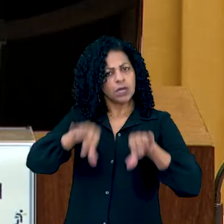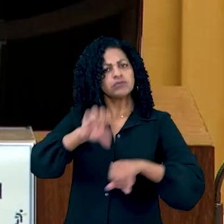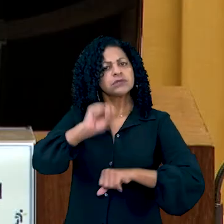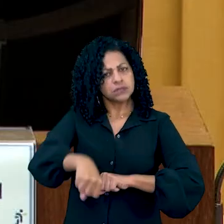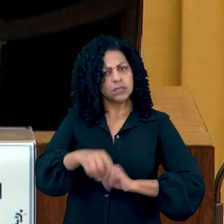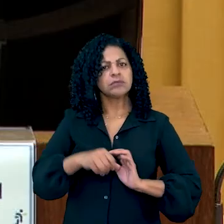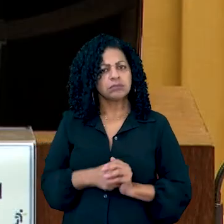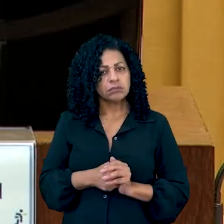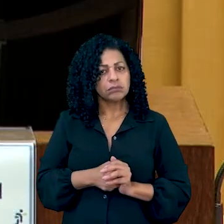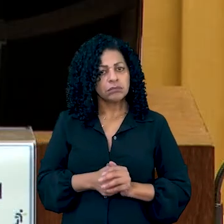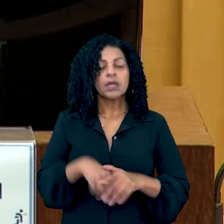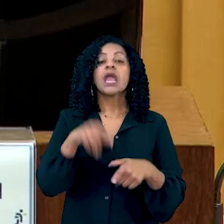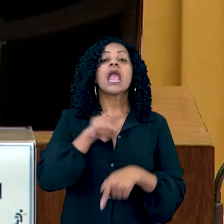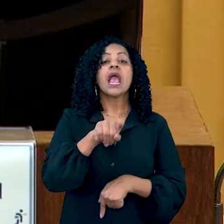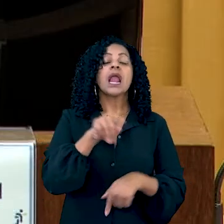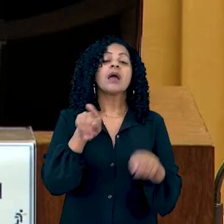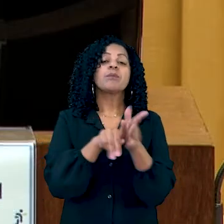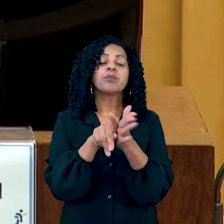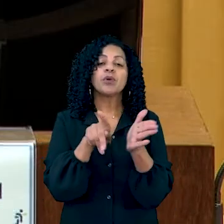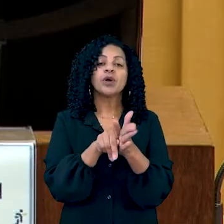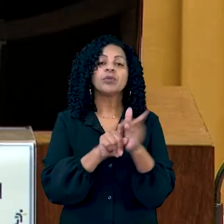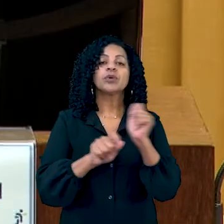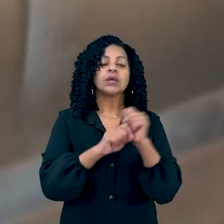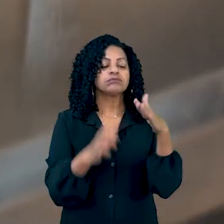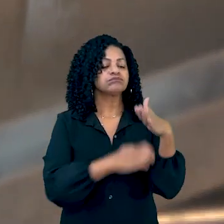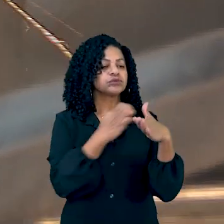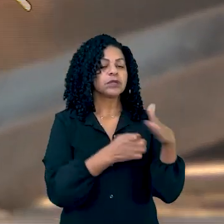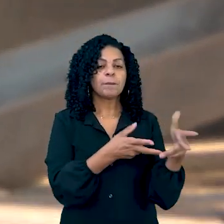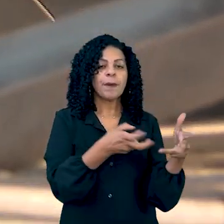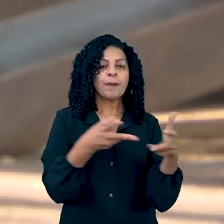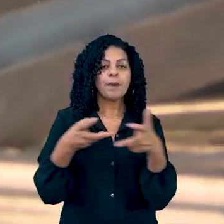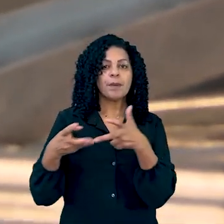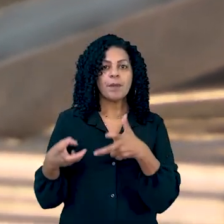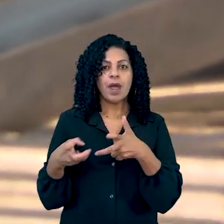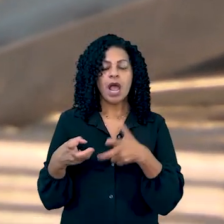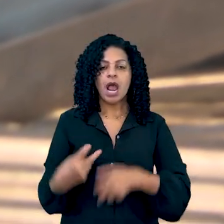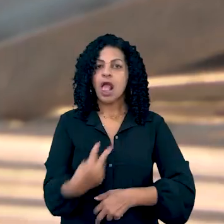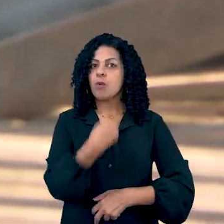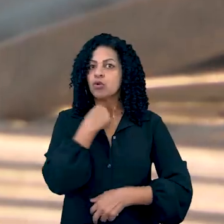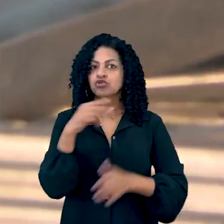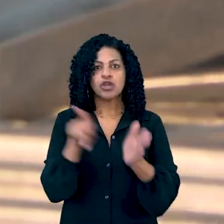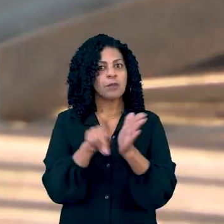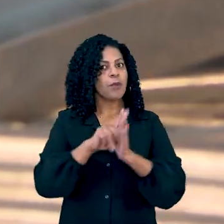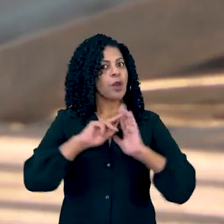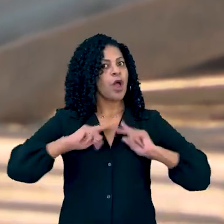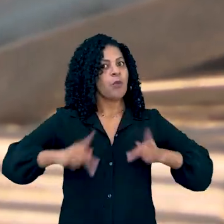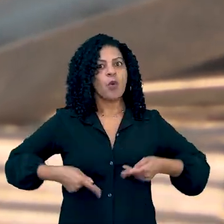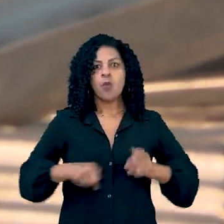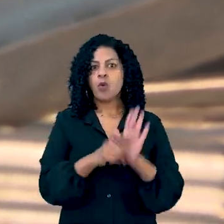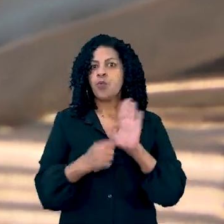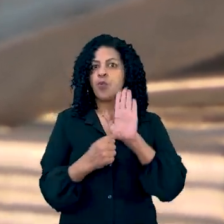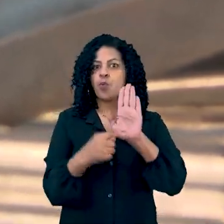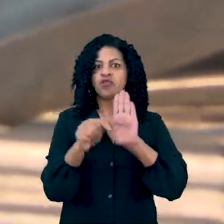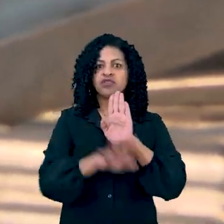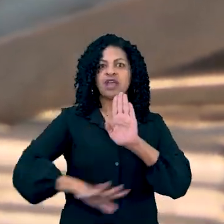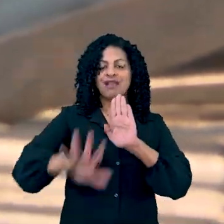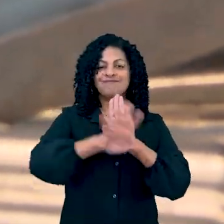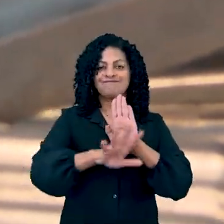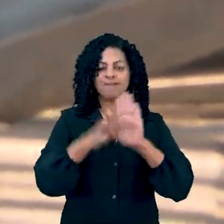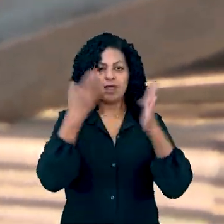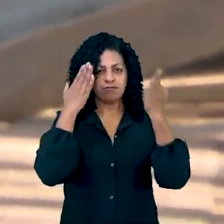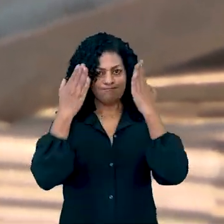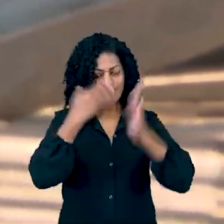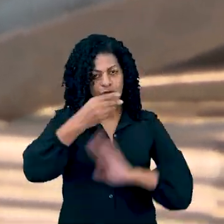moral organizacional. Segundo a ministra, a empresa não observou os princípios da dignidade da pessoa humana, da